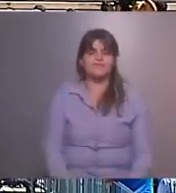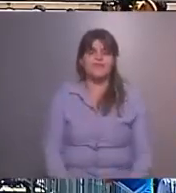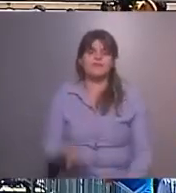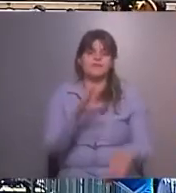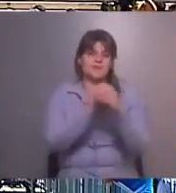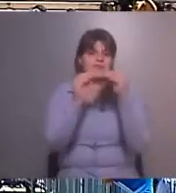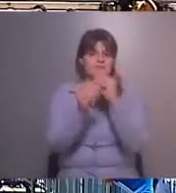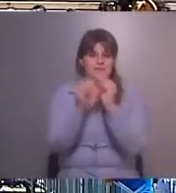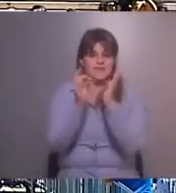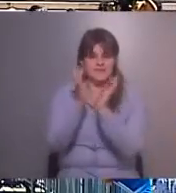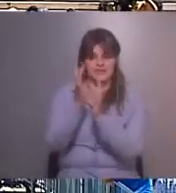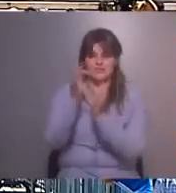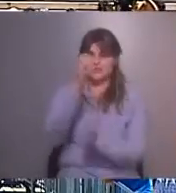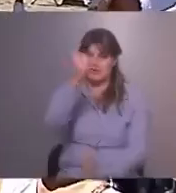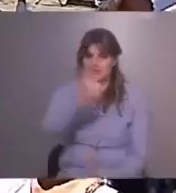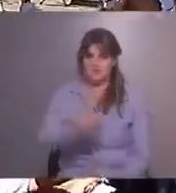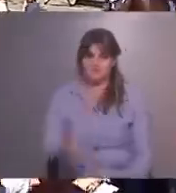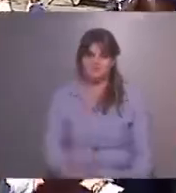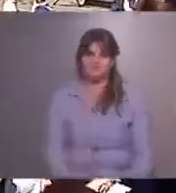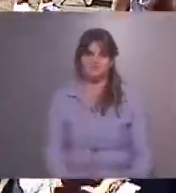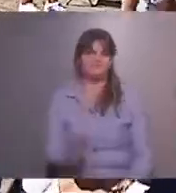Saudai-vos na paz de Cristo.